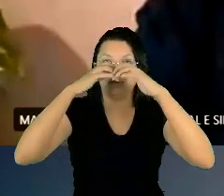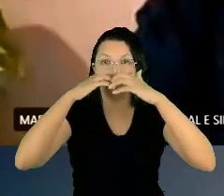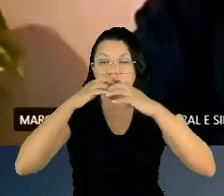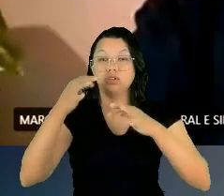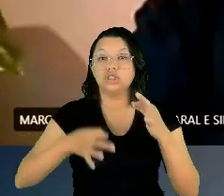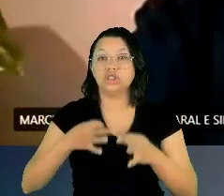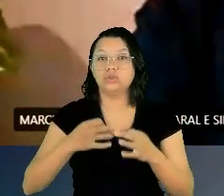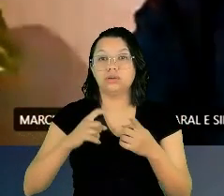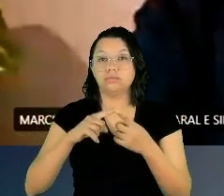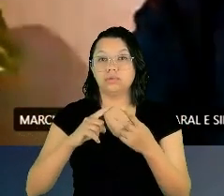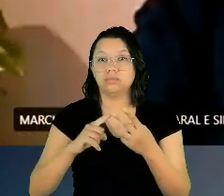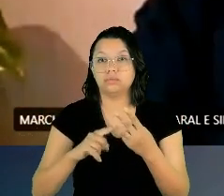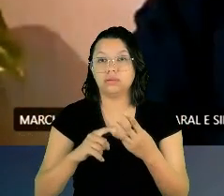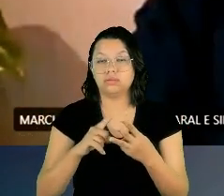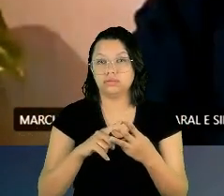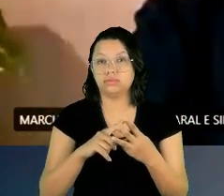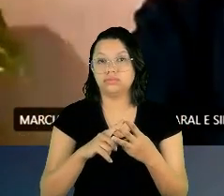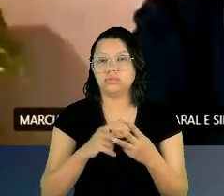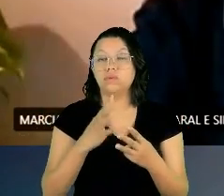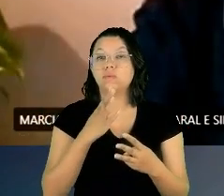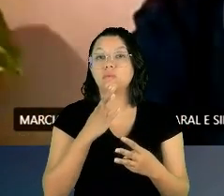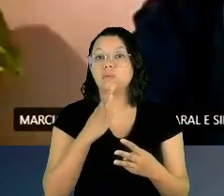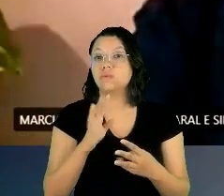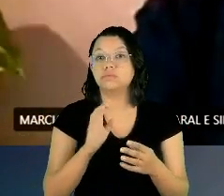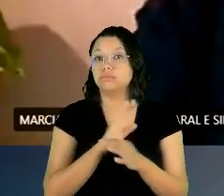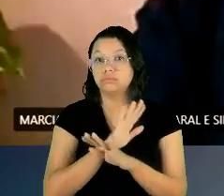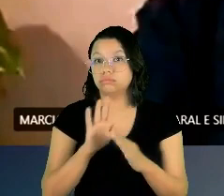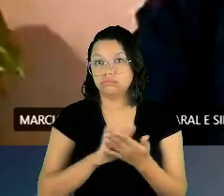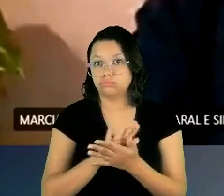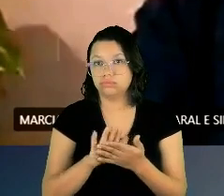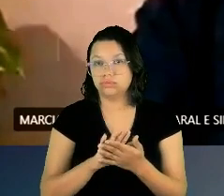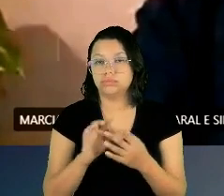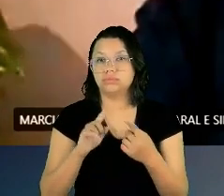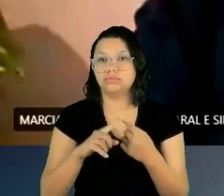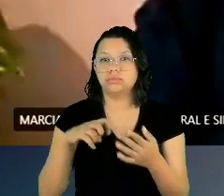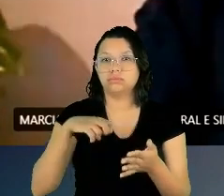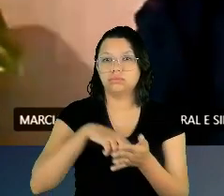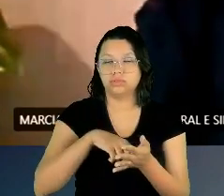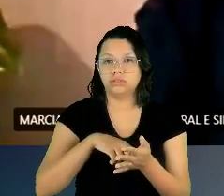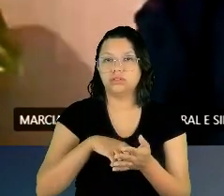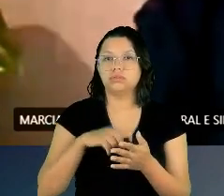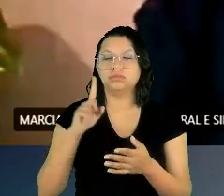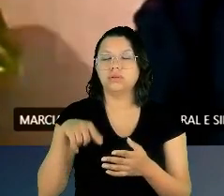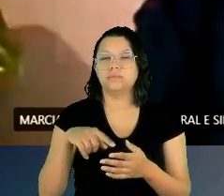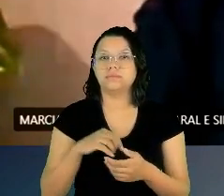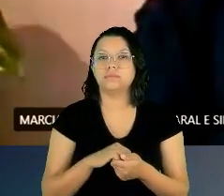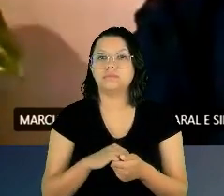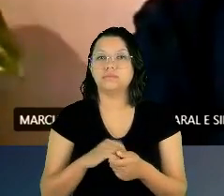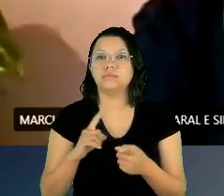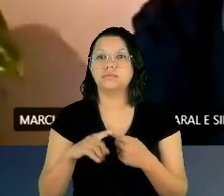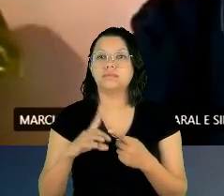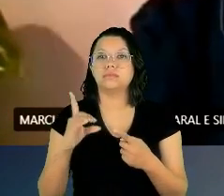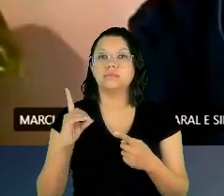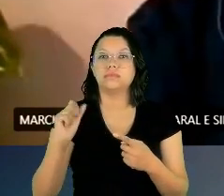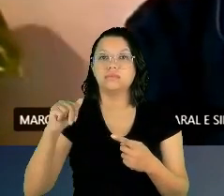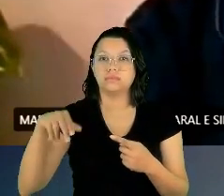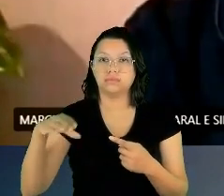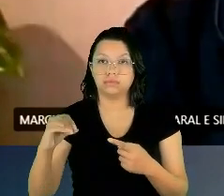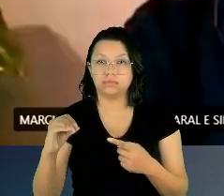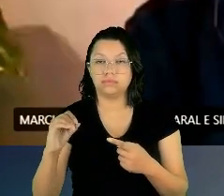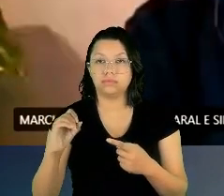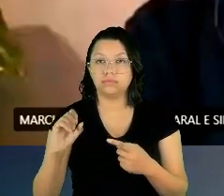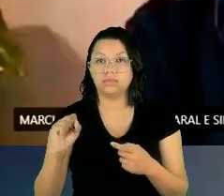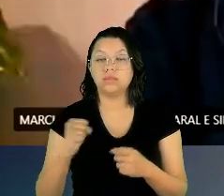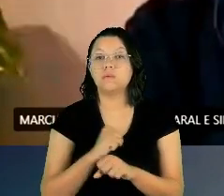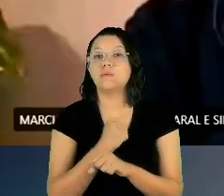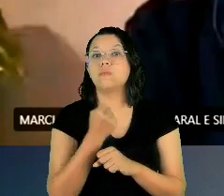vai julgar 3 variáveis, aí quando eu não conheço ninguém, tá? Essas 3 variáveis para punição são